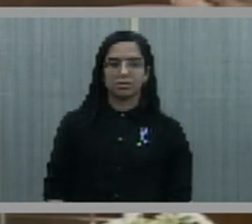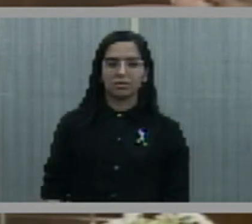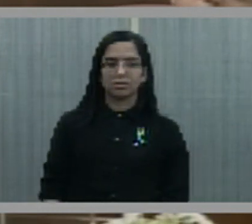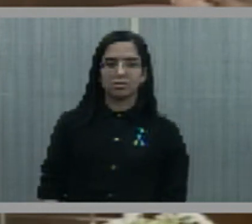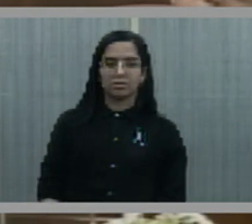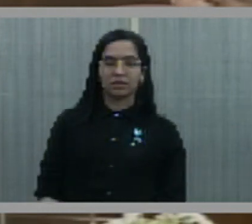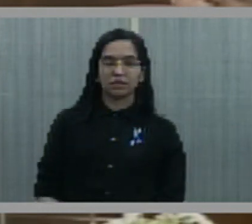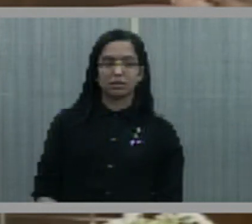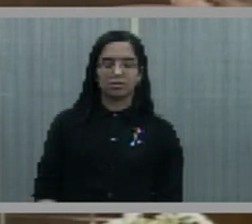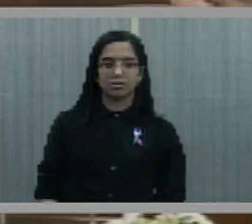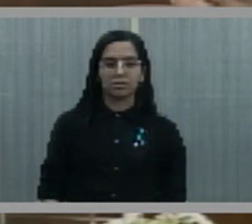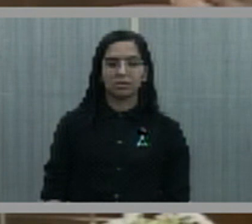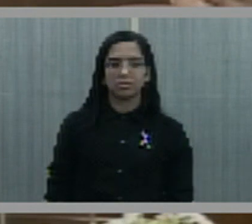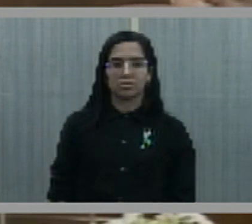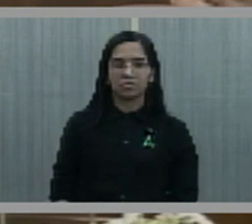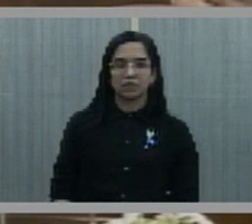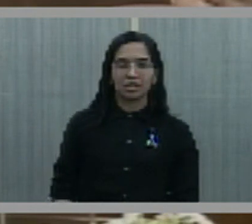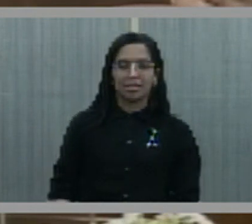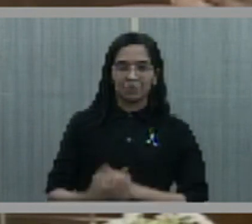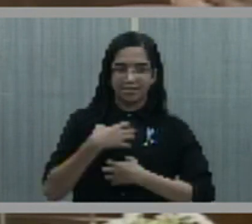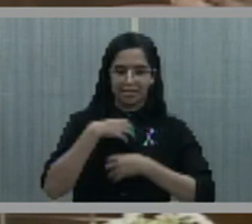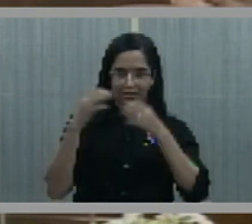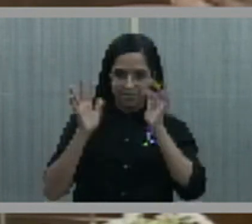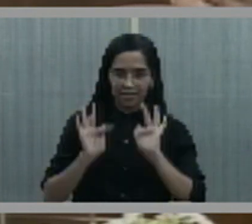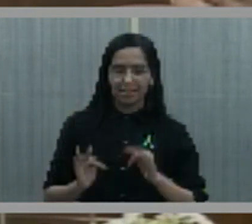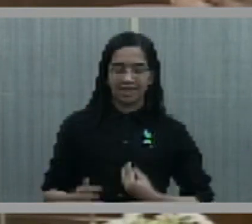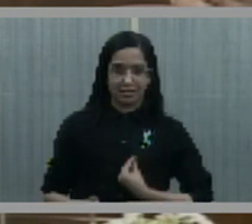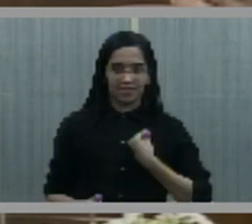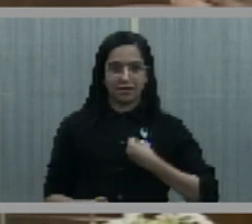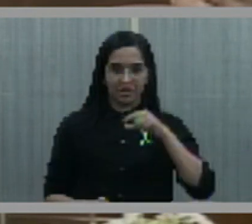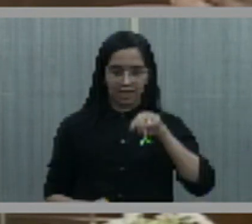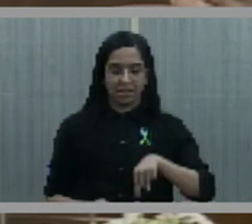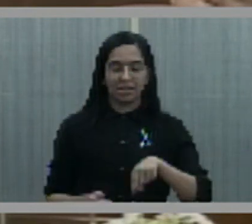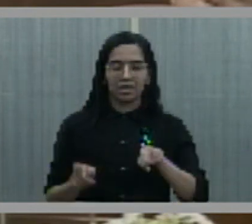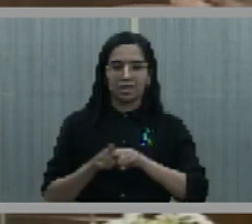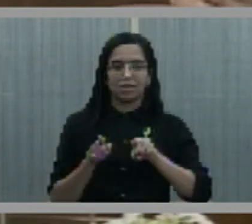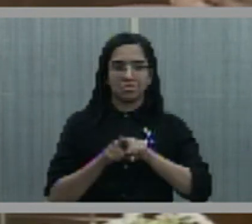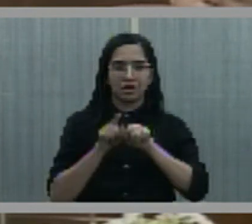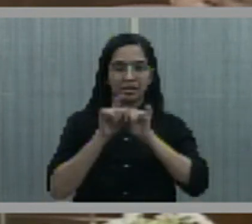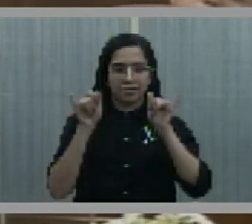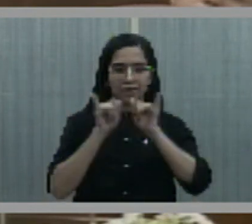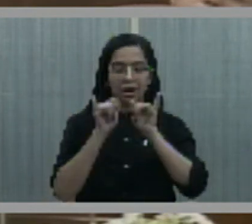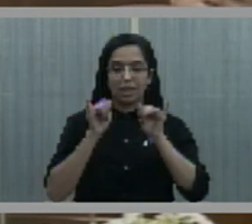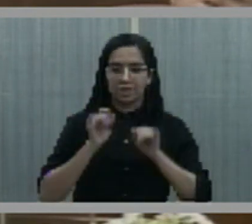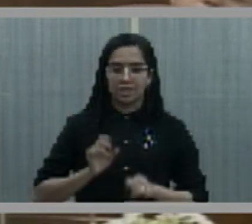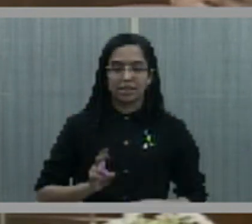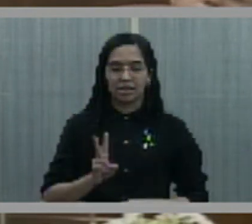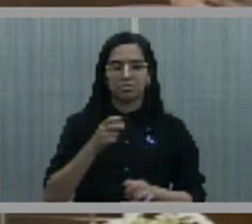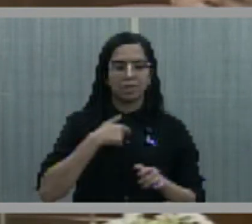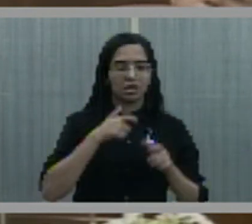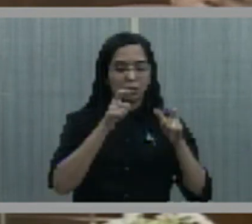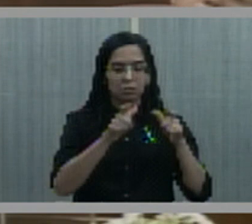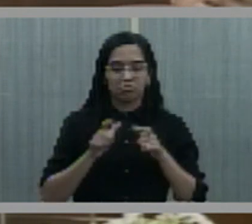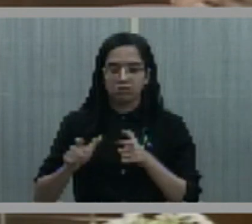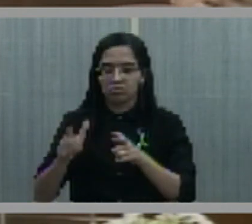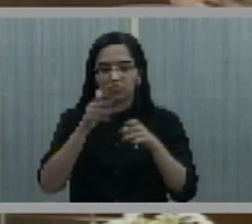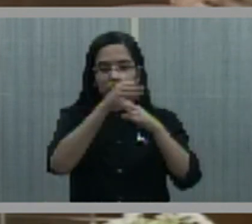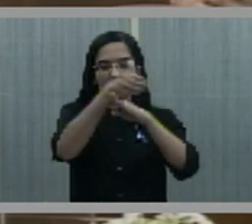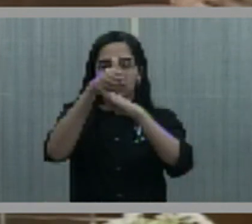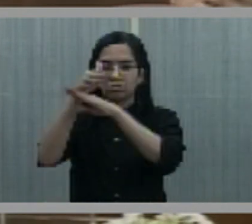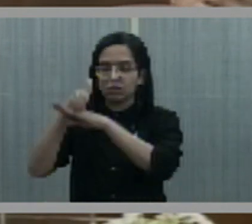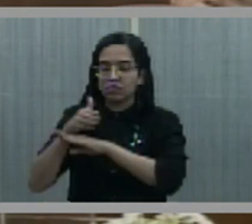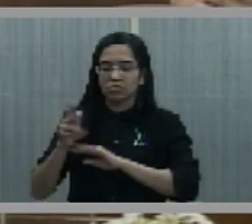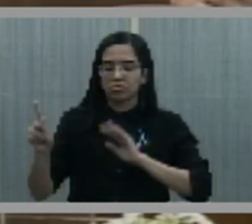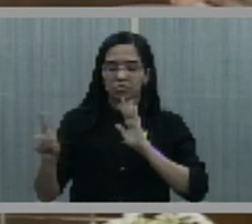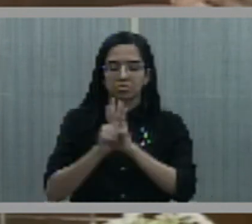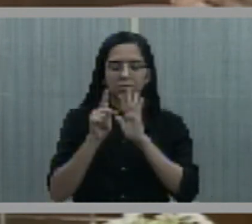nesta caravana e muito nos honra com a presença. Mas para dizer-lhes que por onde passei eu sempre procurei me fazer de fato